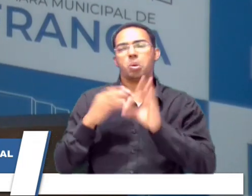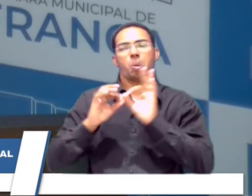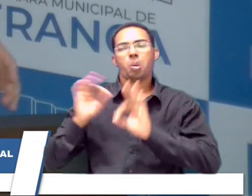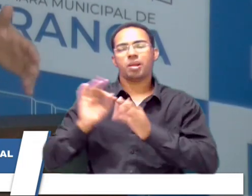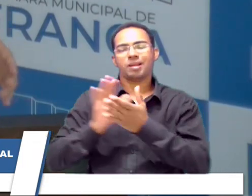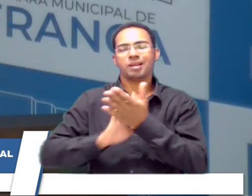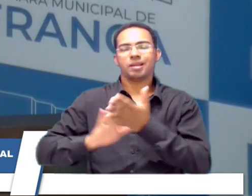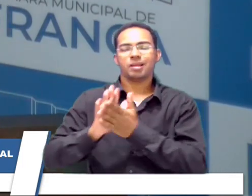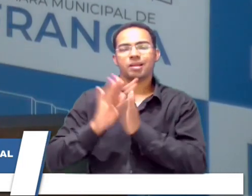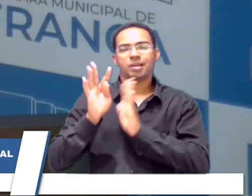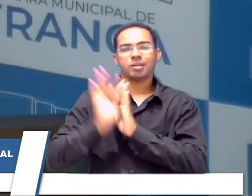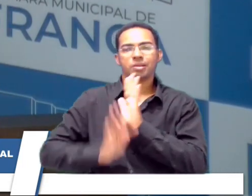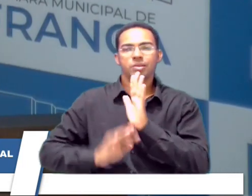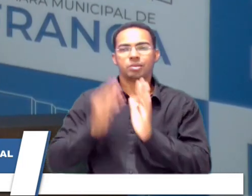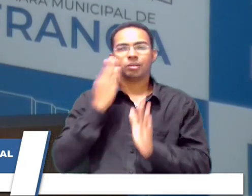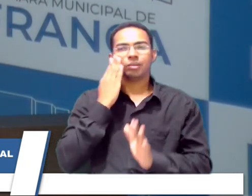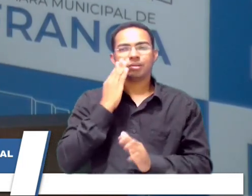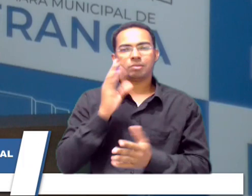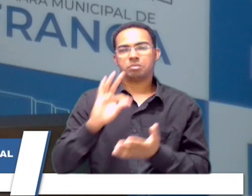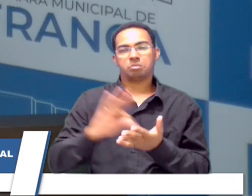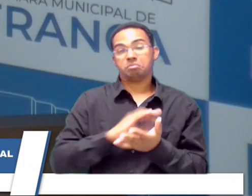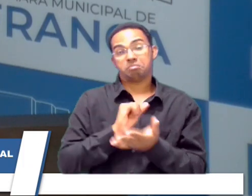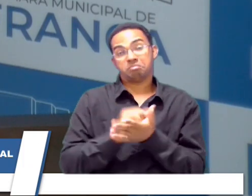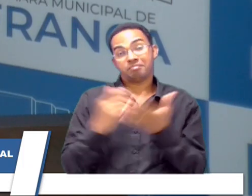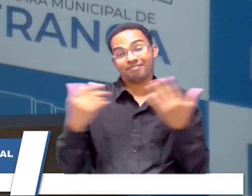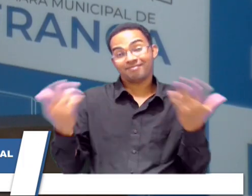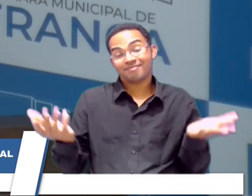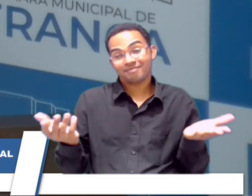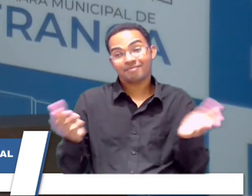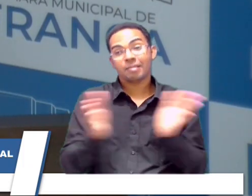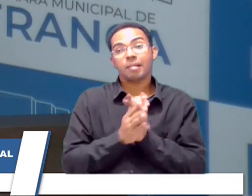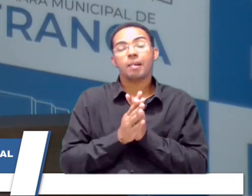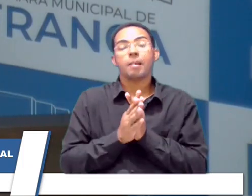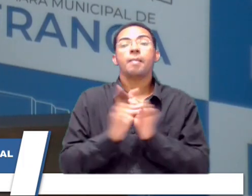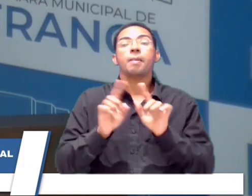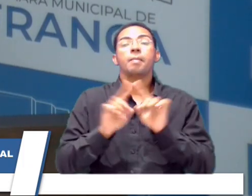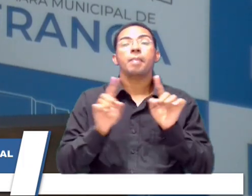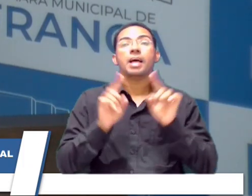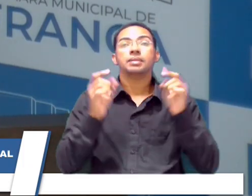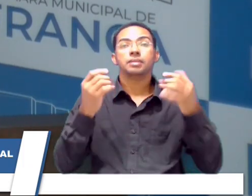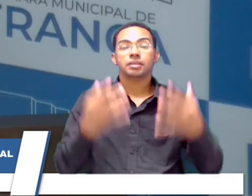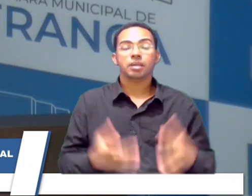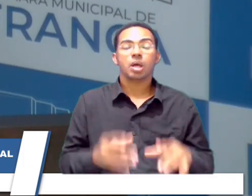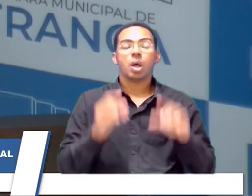Na verdade, eu nem sabia que eu estava inscrito. Mas eu queria dizer que,